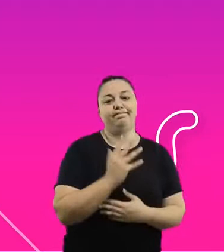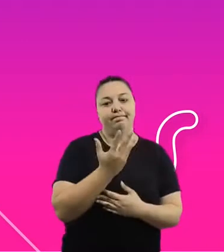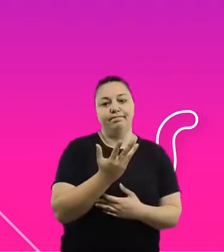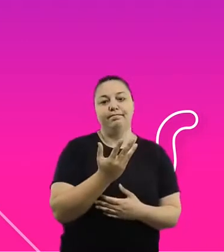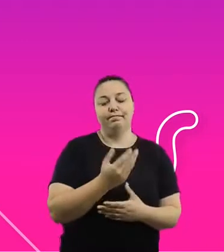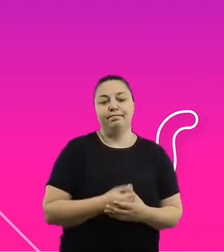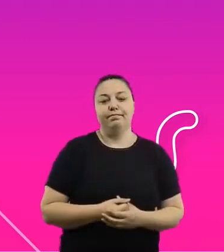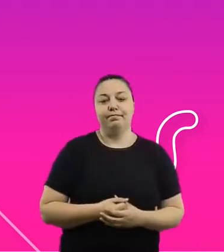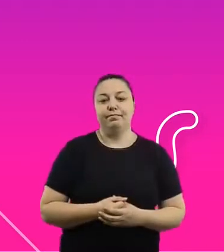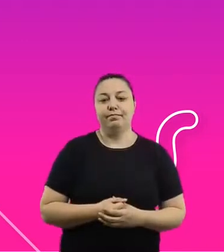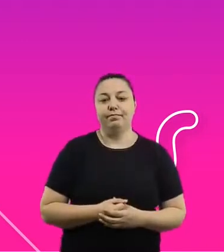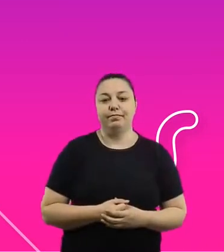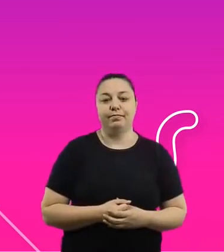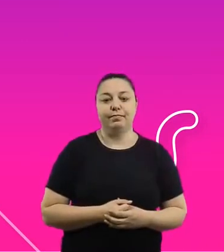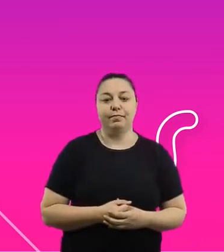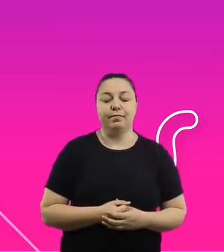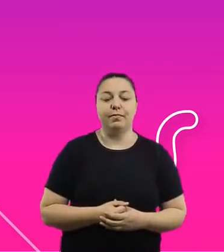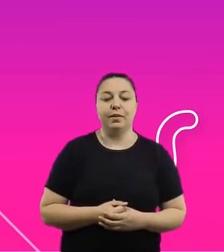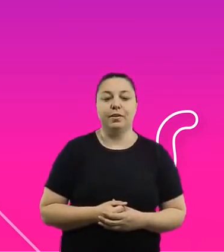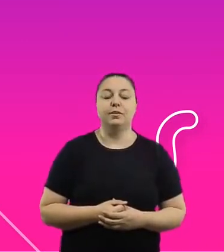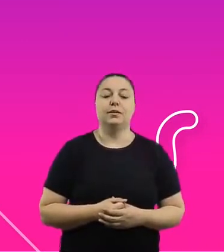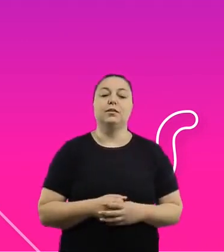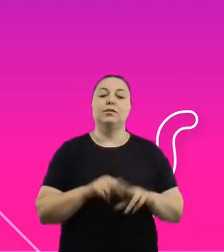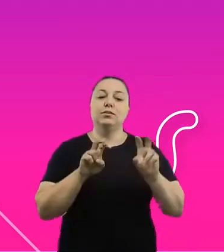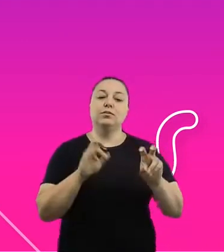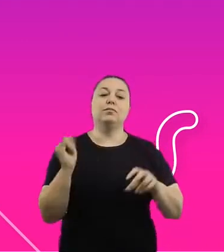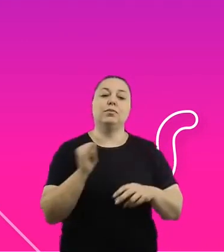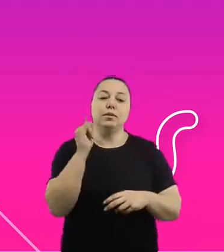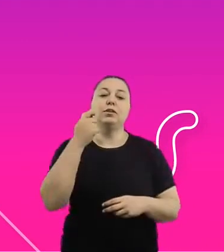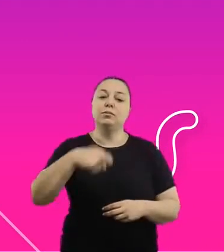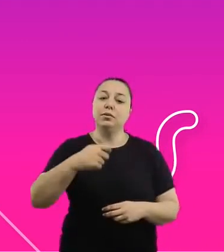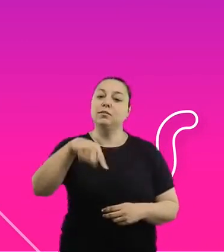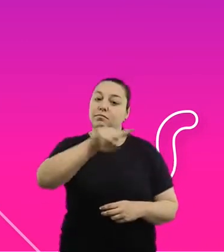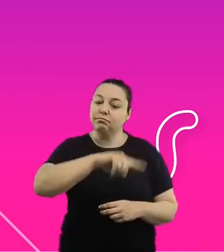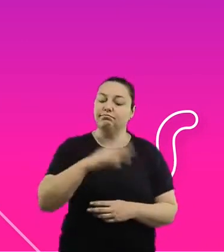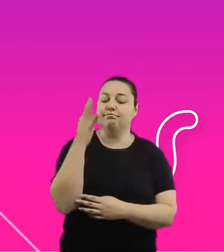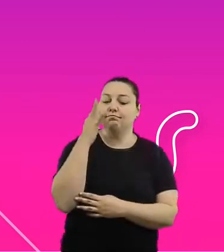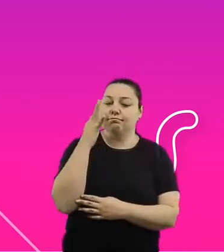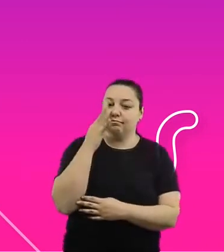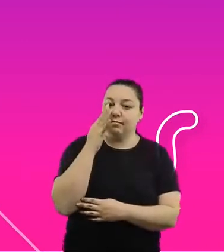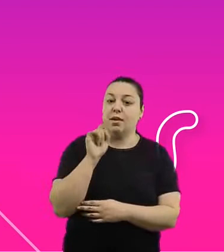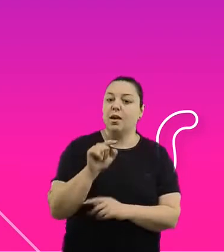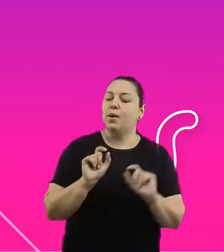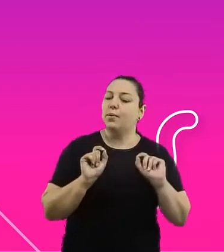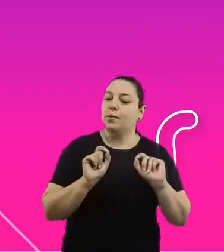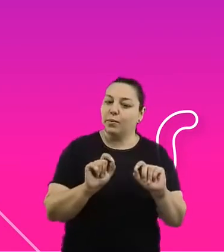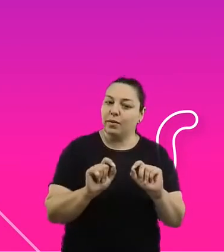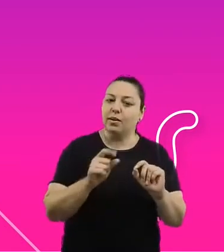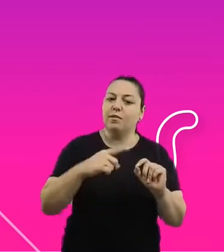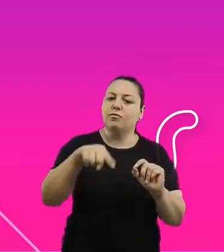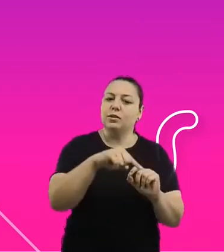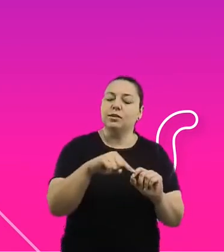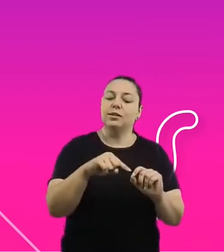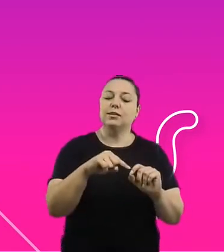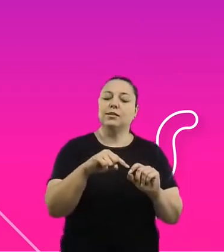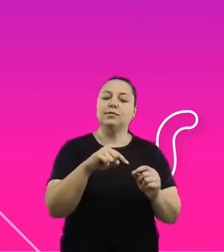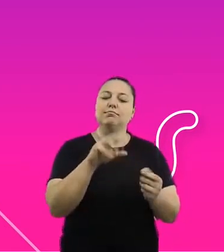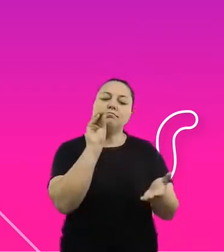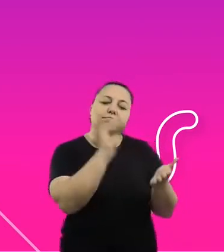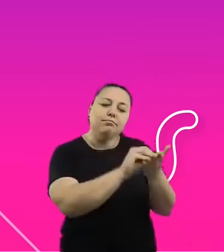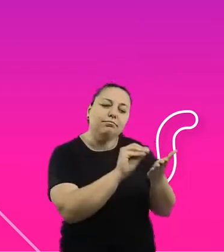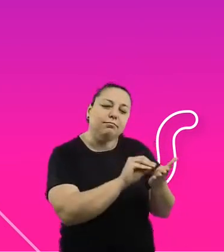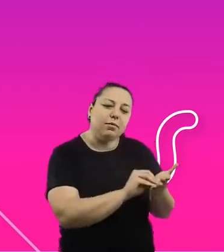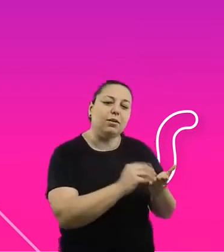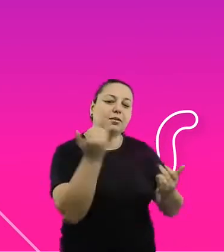vocês precisam prestar atenção é justamente onde é que vocês estão deixando suas informações pessoais. Vocês estão